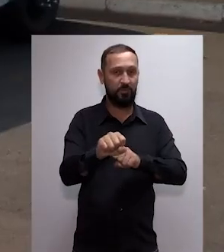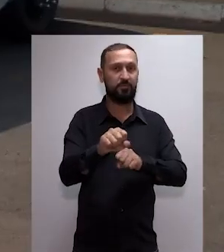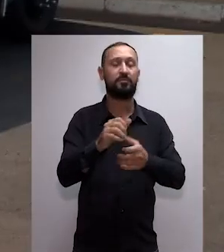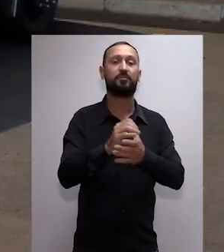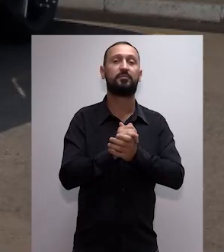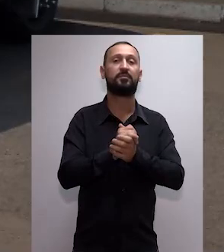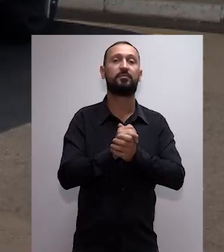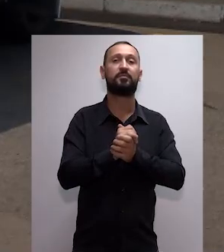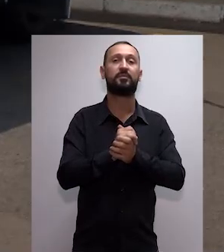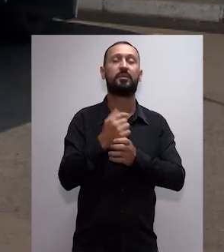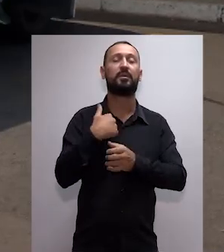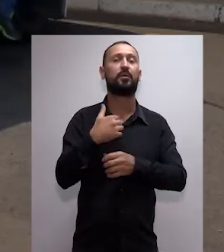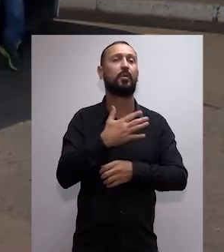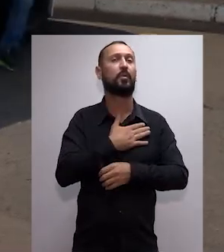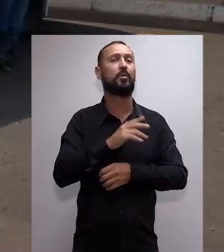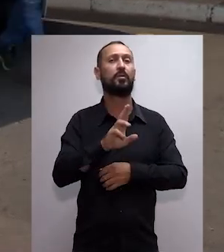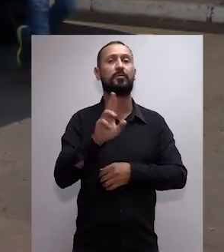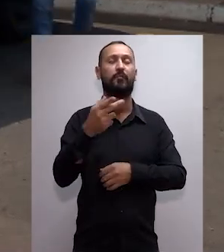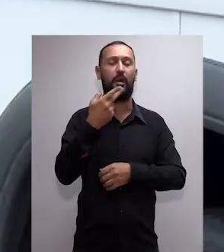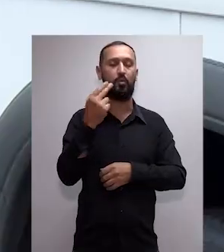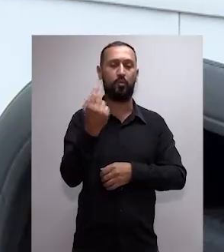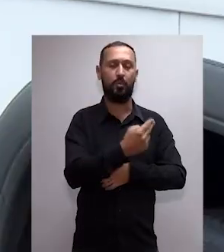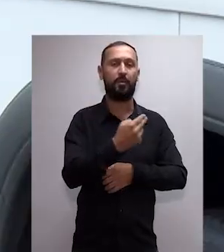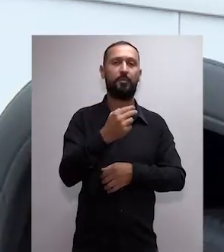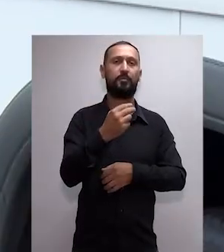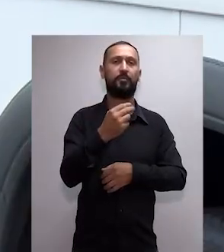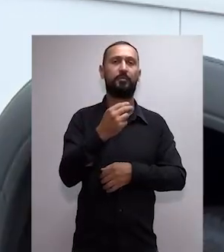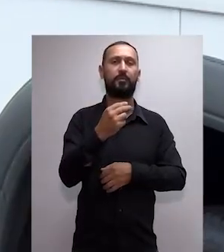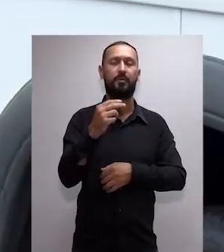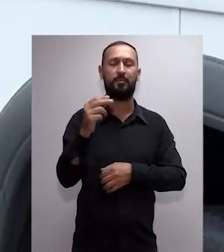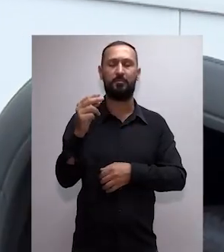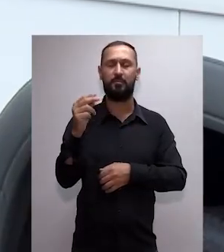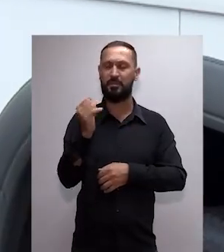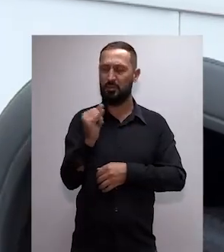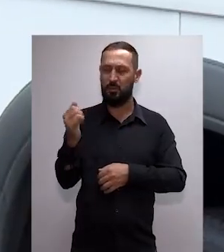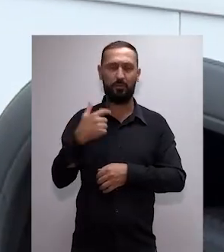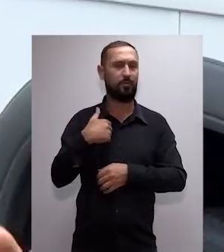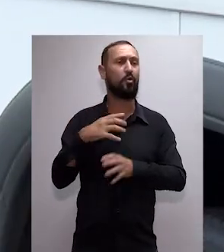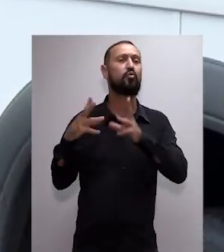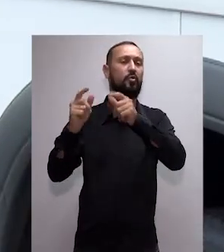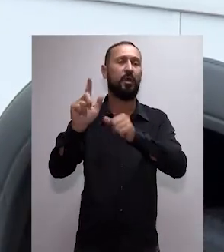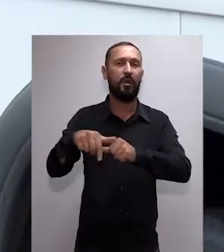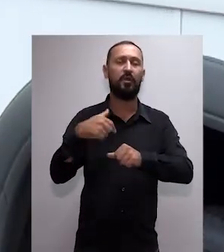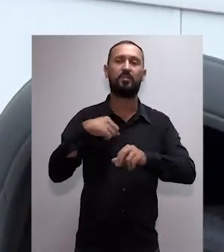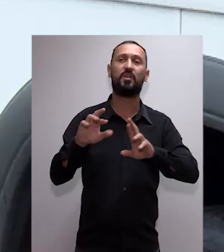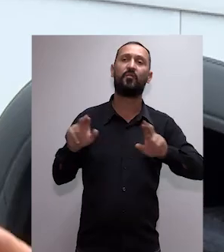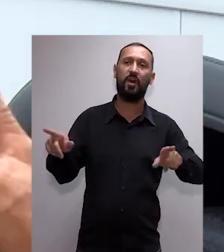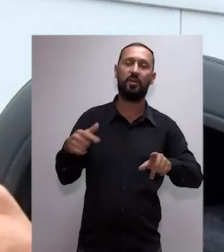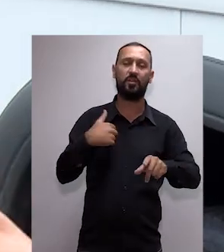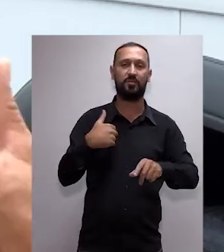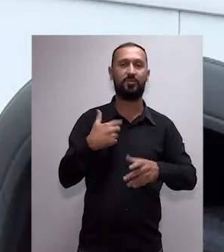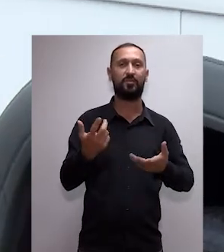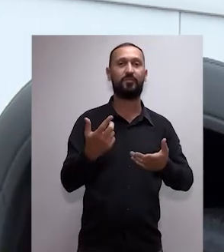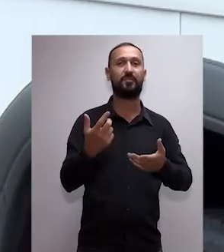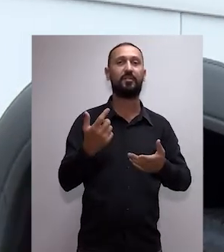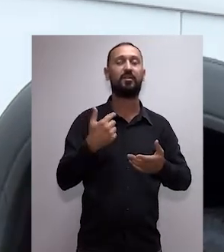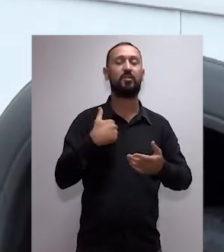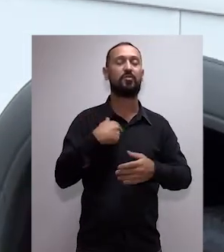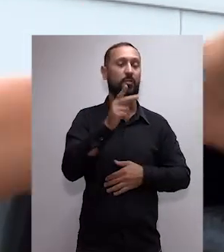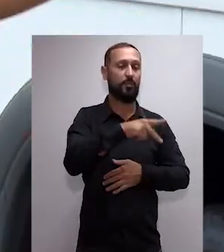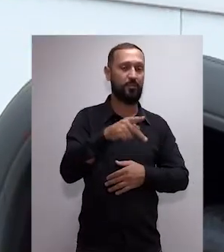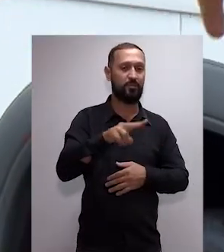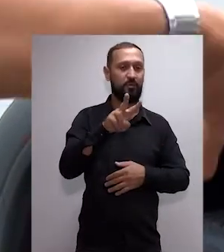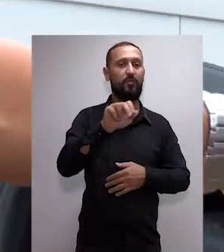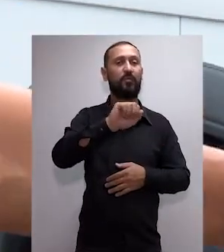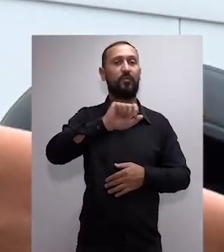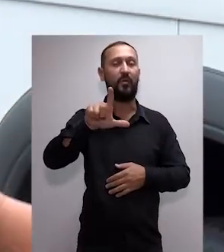eu não sou muito fã que me chame de instrutor. Instrutor todo mundo é. Você tem que ser diferente dos iguais. Então, eu sou o professor Valdeci, professor